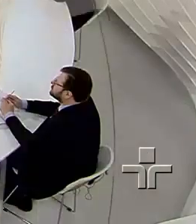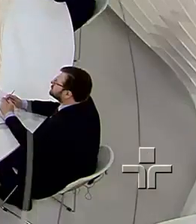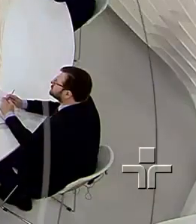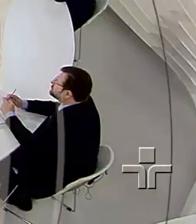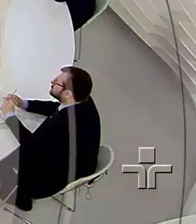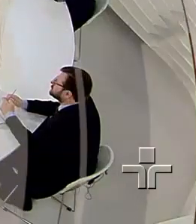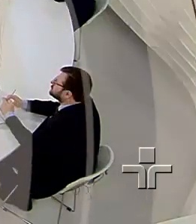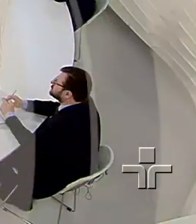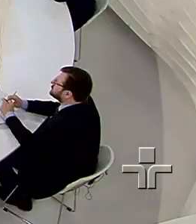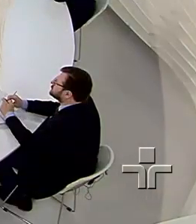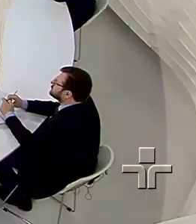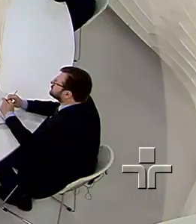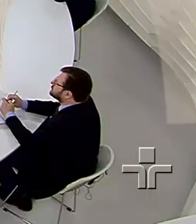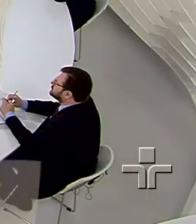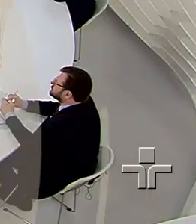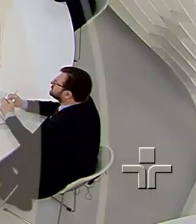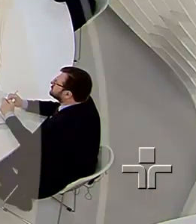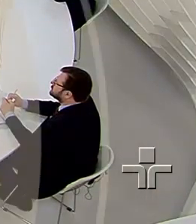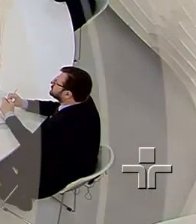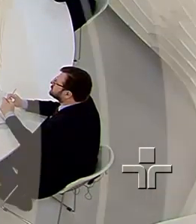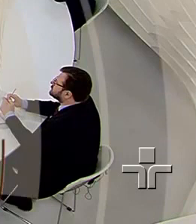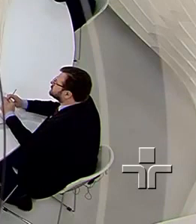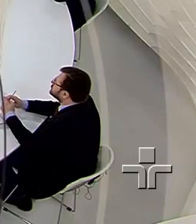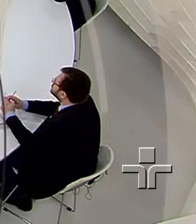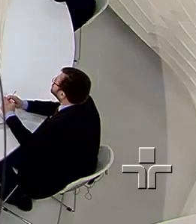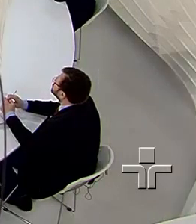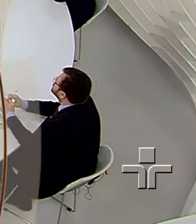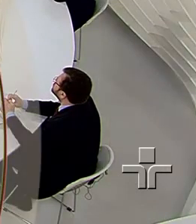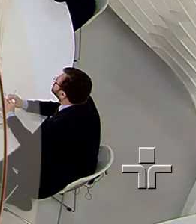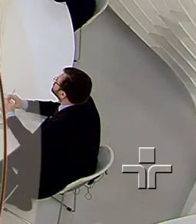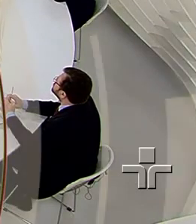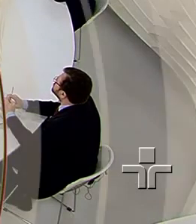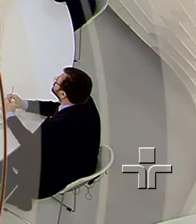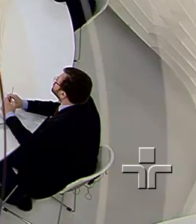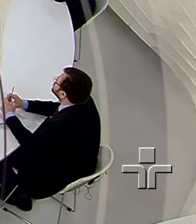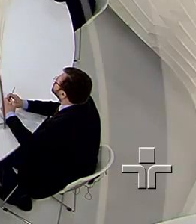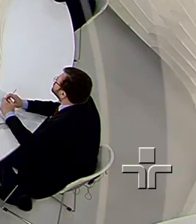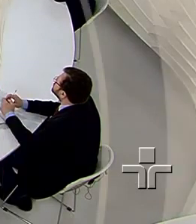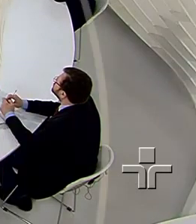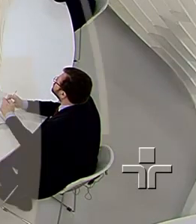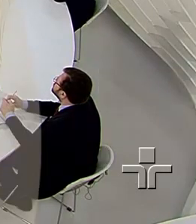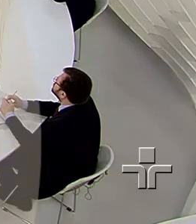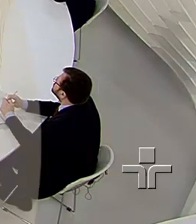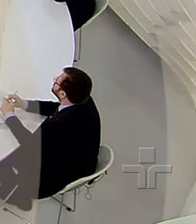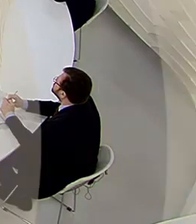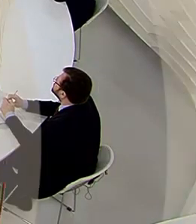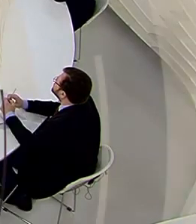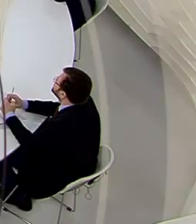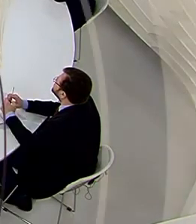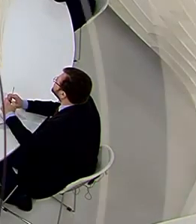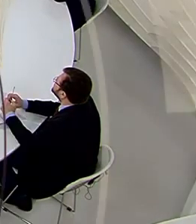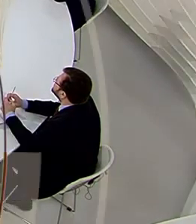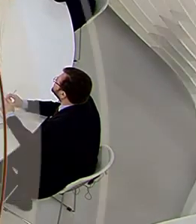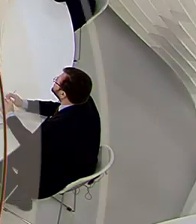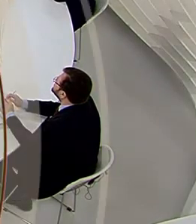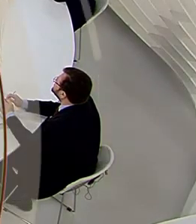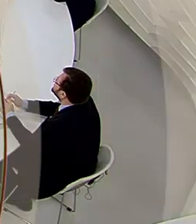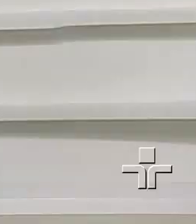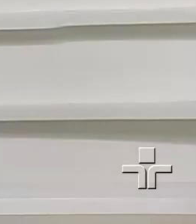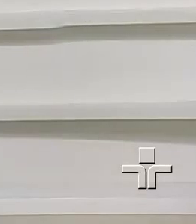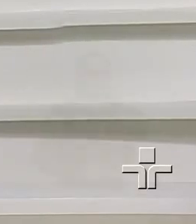maneira, a necessidade dos filhos de presidente de proteger aqueles que ajudaram a sua carreira política até